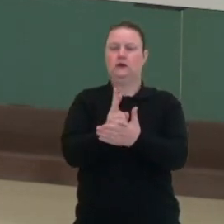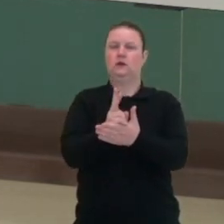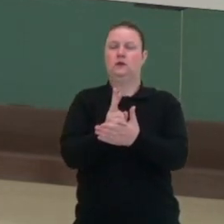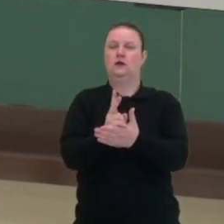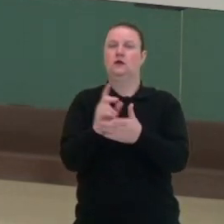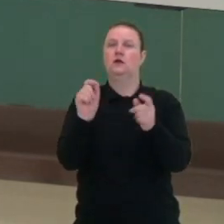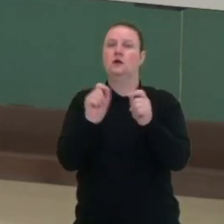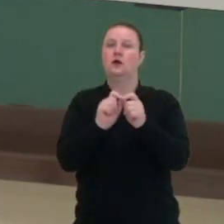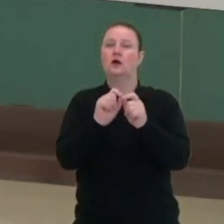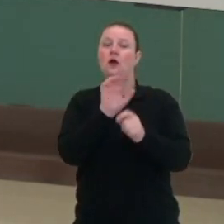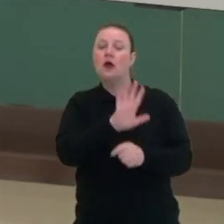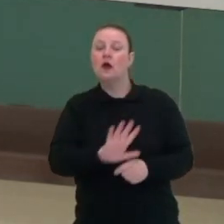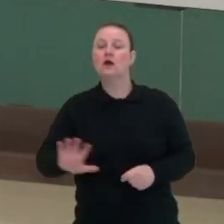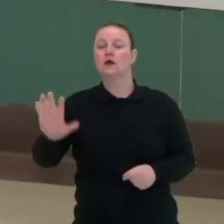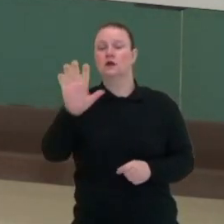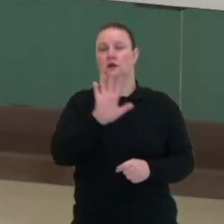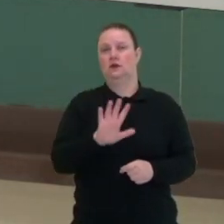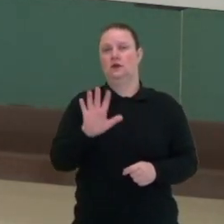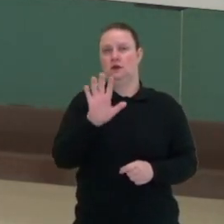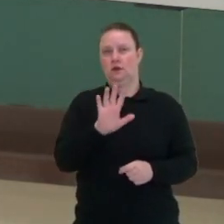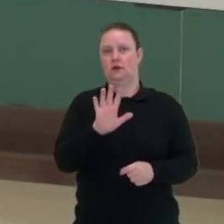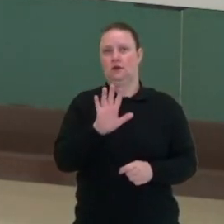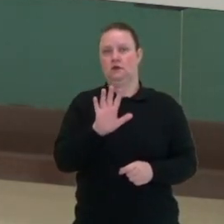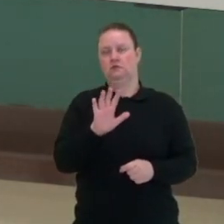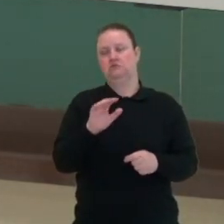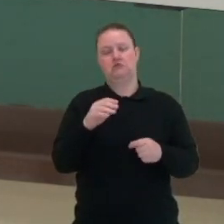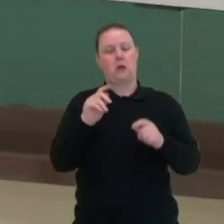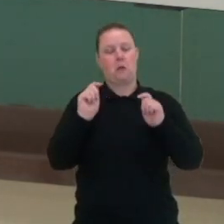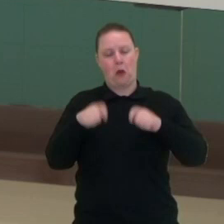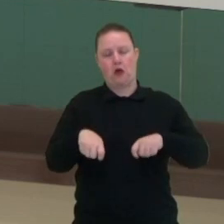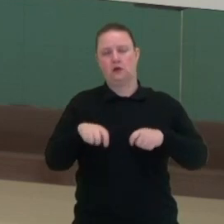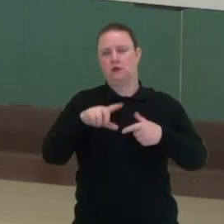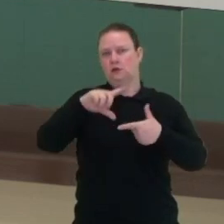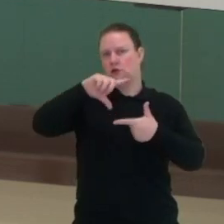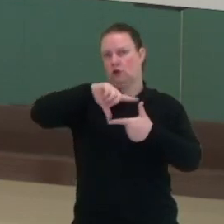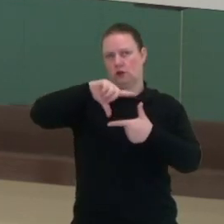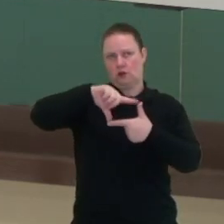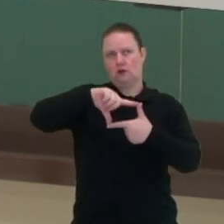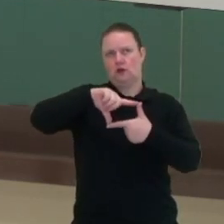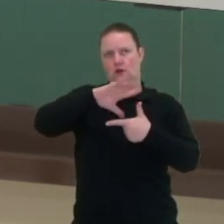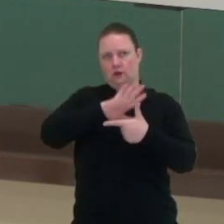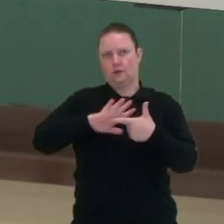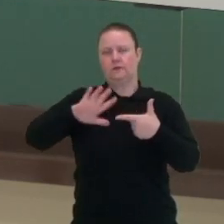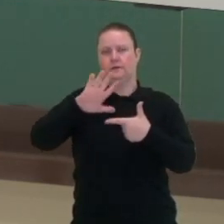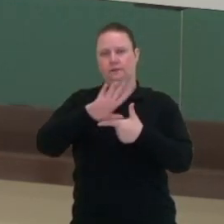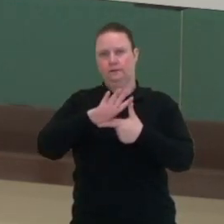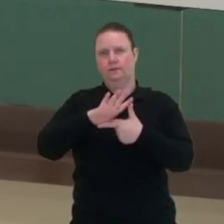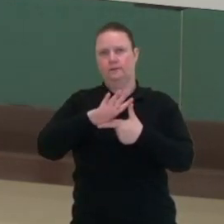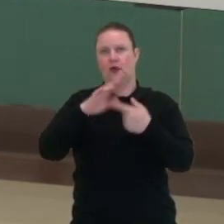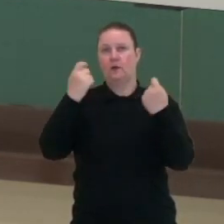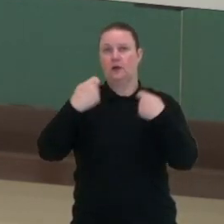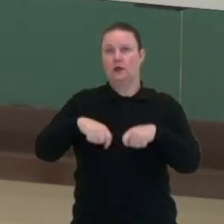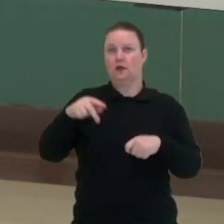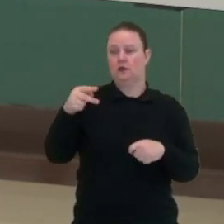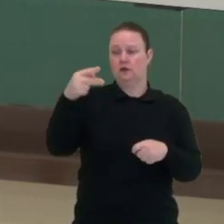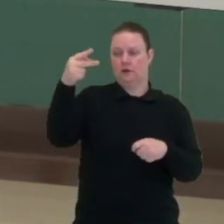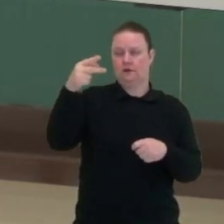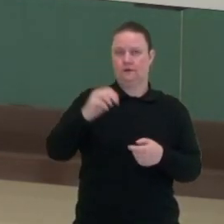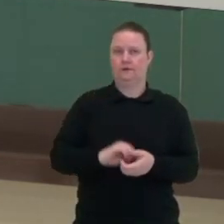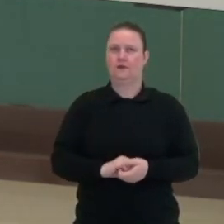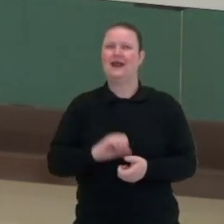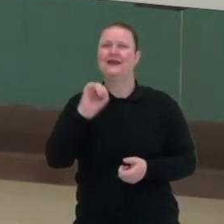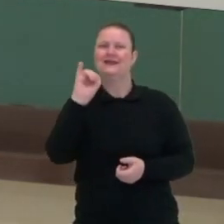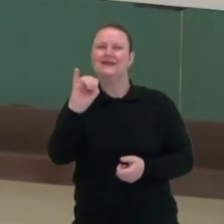calcula a área de uma figura, certo? Você tem que colocar o 2. Então, se fosse